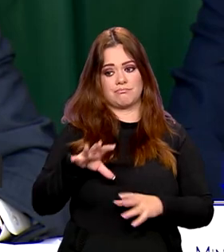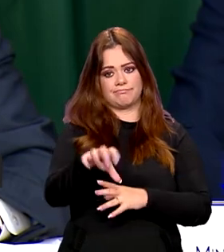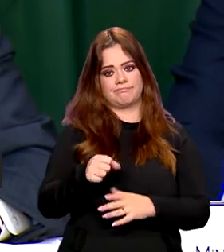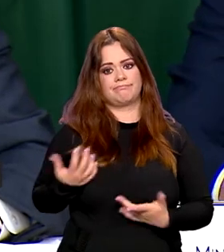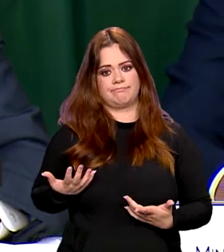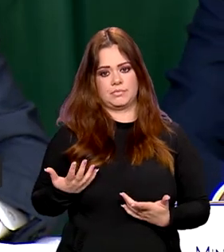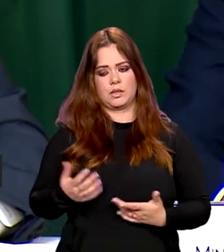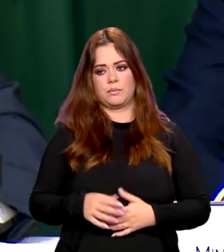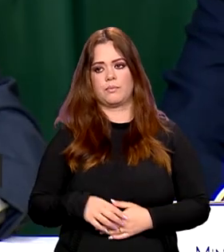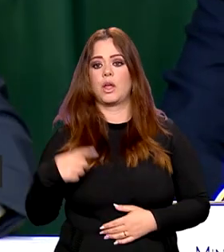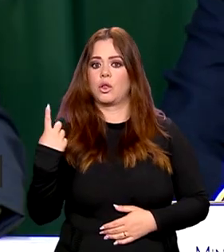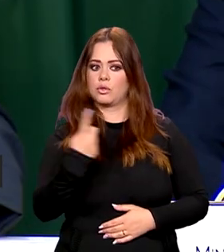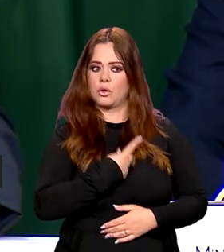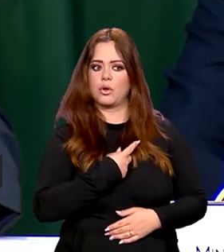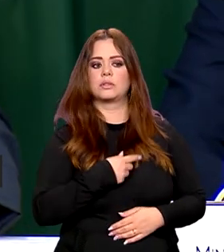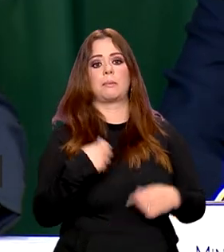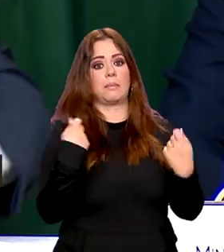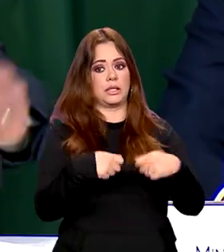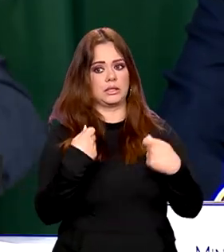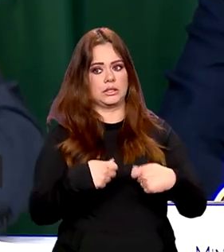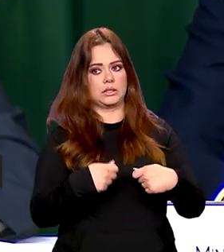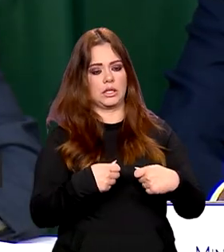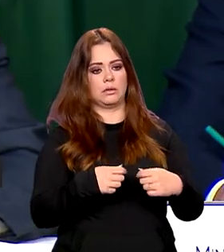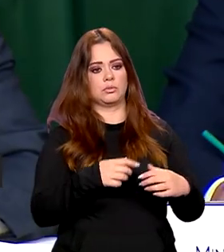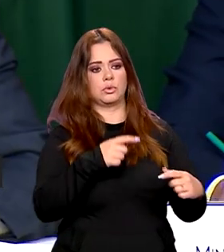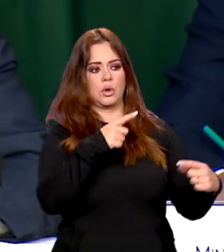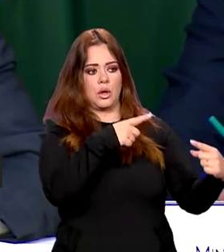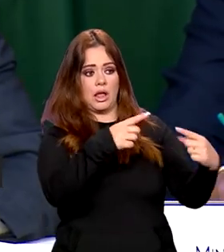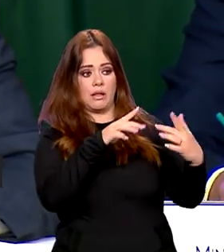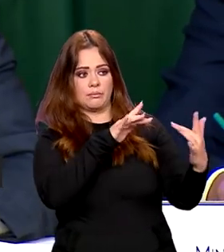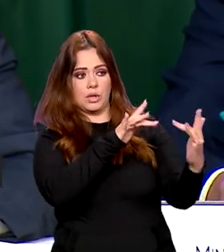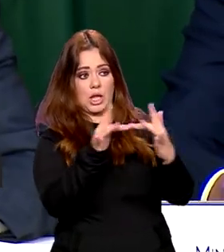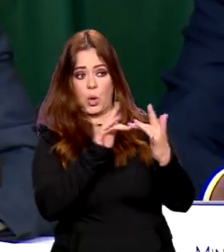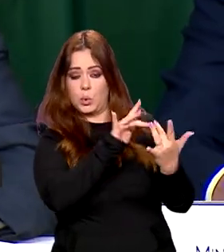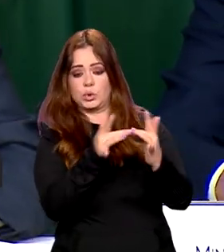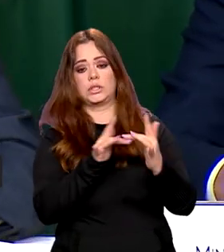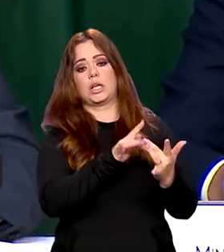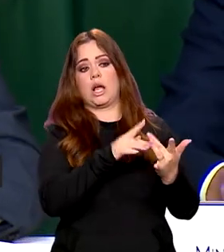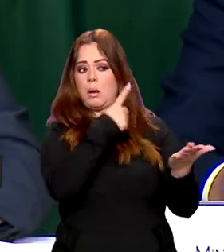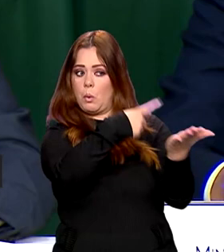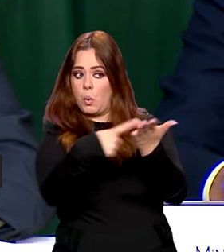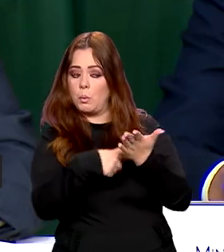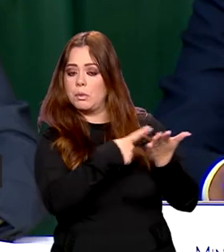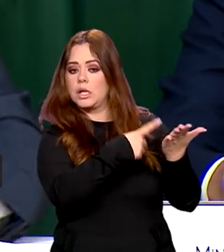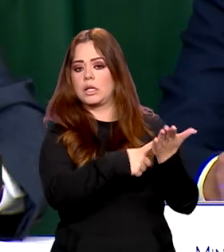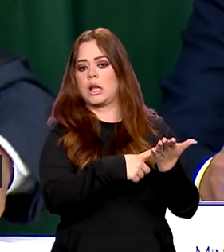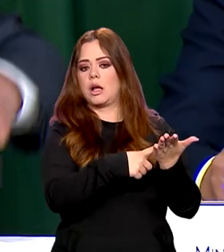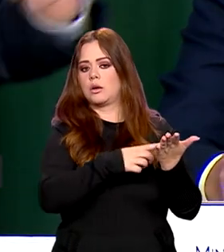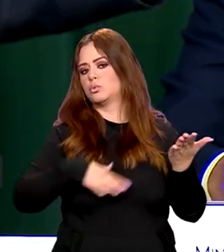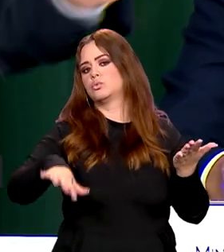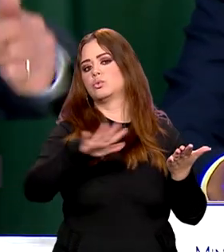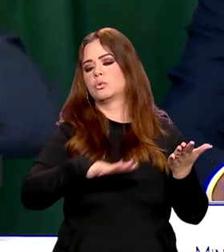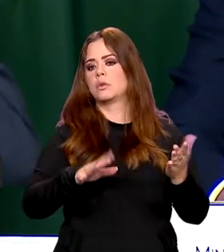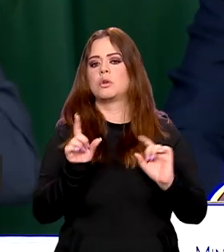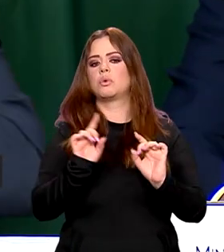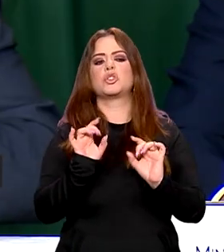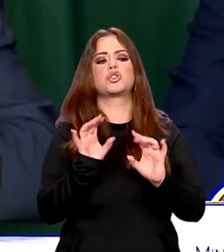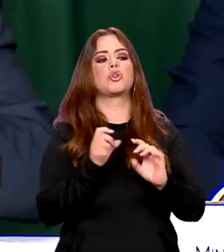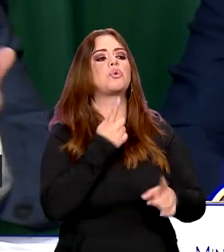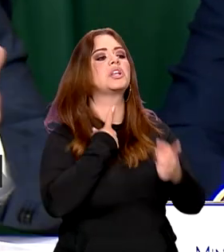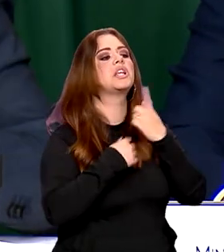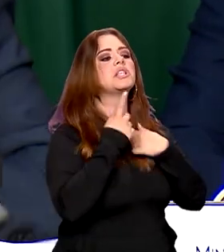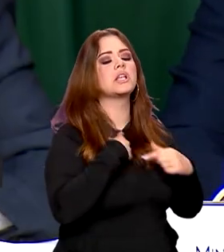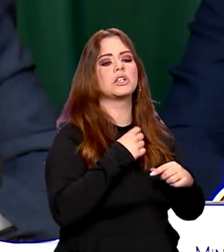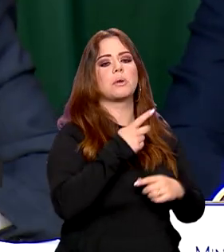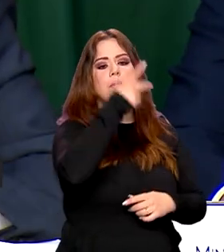regime democrático, negociando com todo mundo, e ela vai ser aprovada. Não é o que cada um de vocês deseja, não é o que o Haddad deseja, não é o que eu